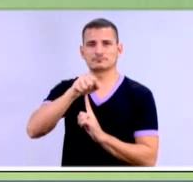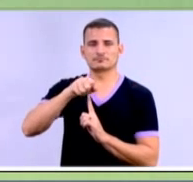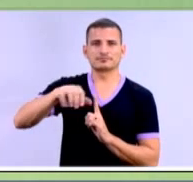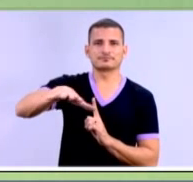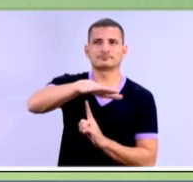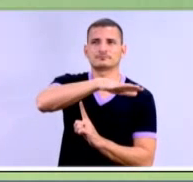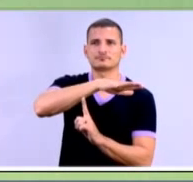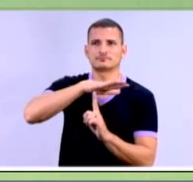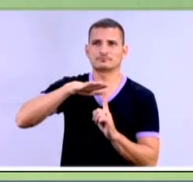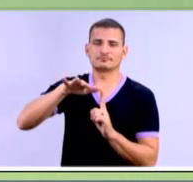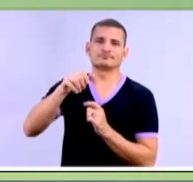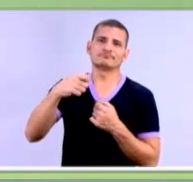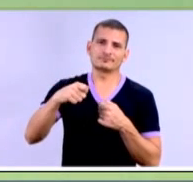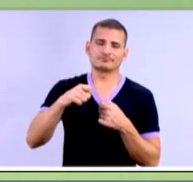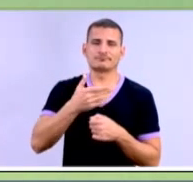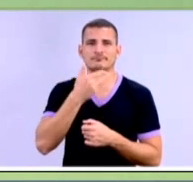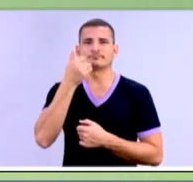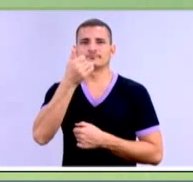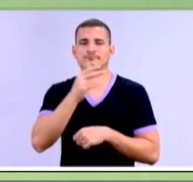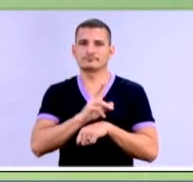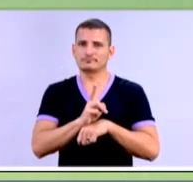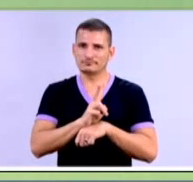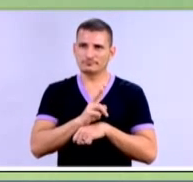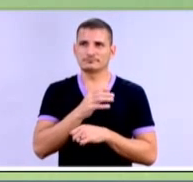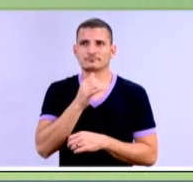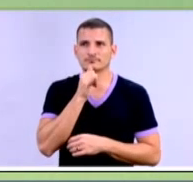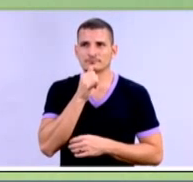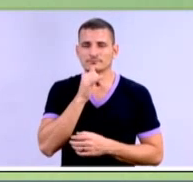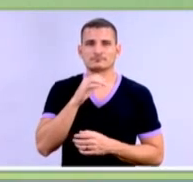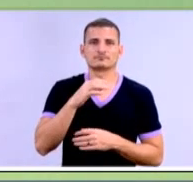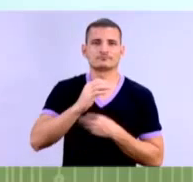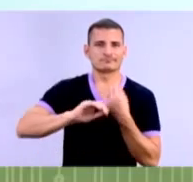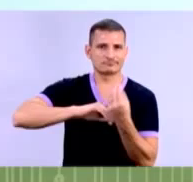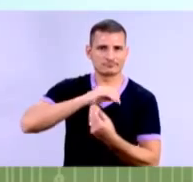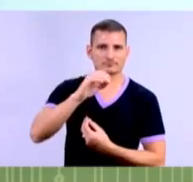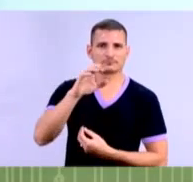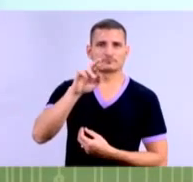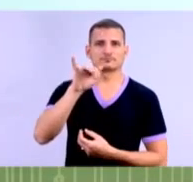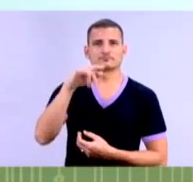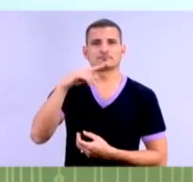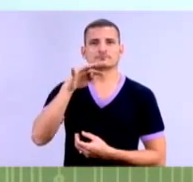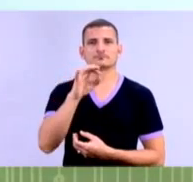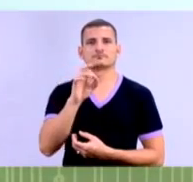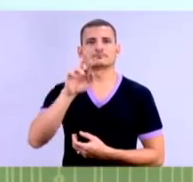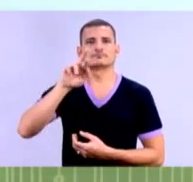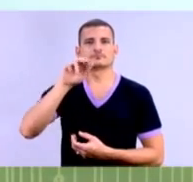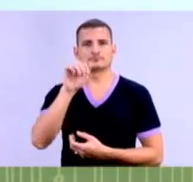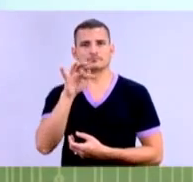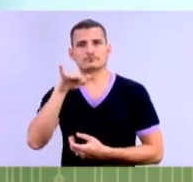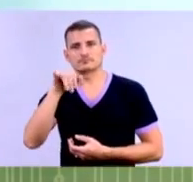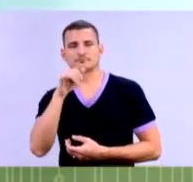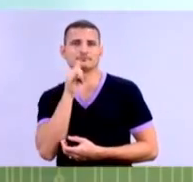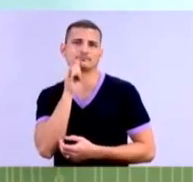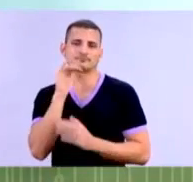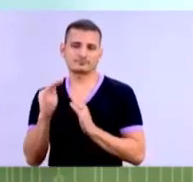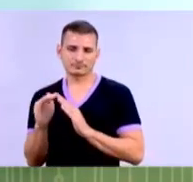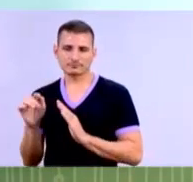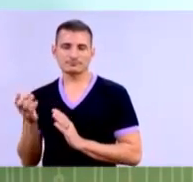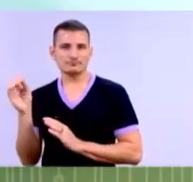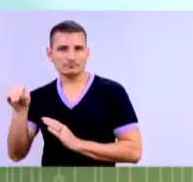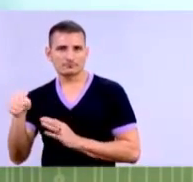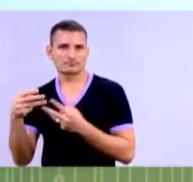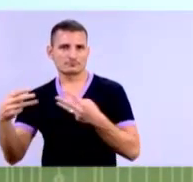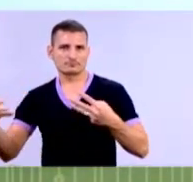a segurança das conexões, por exemplo, com criptografia ou autorização. Por exemplo, em casa, nós colocamos senha na